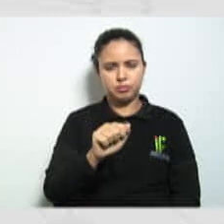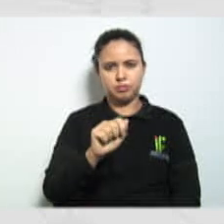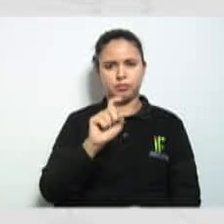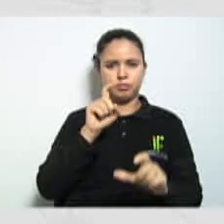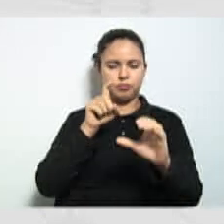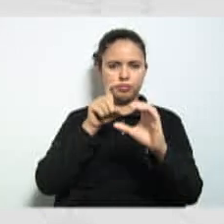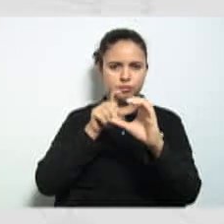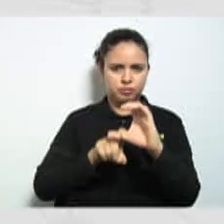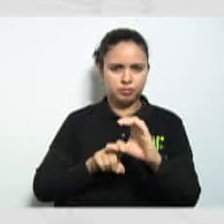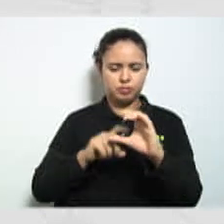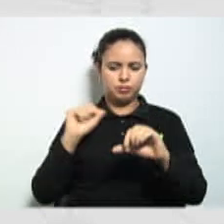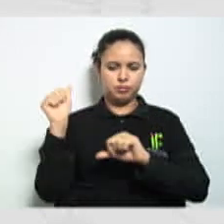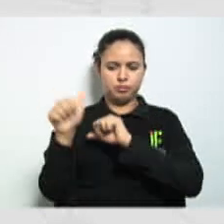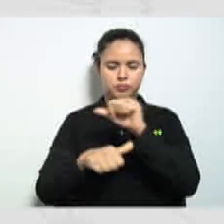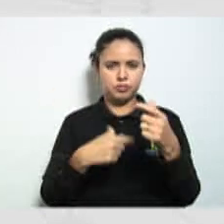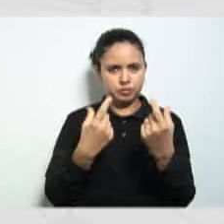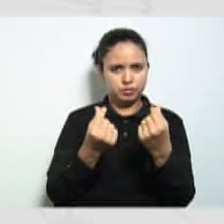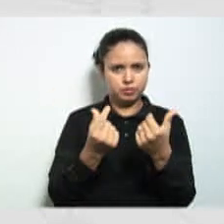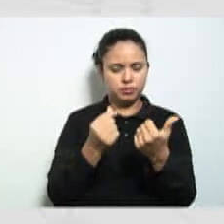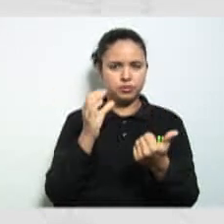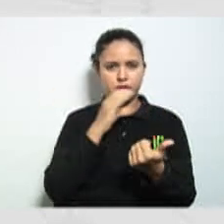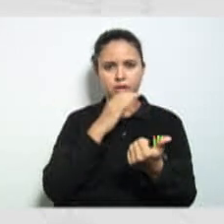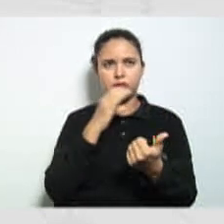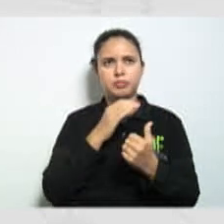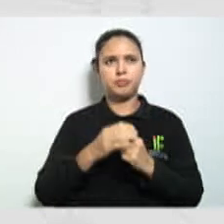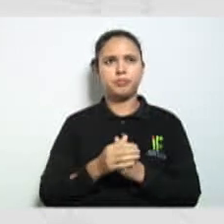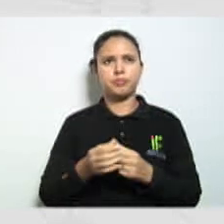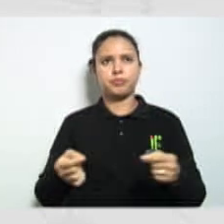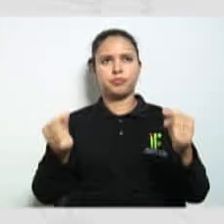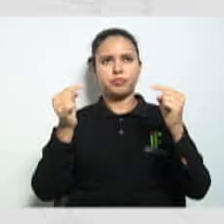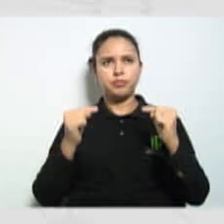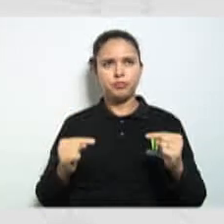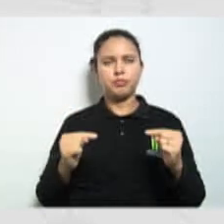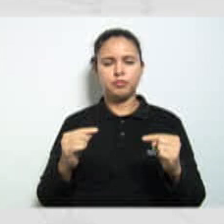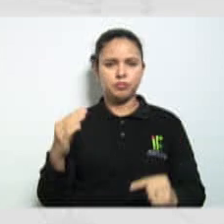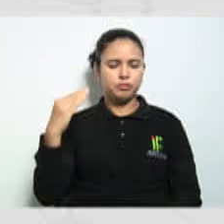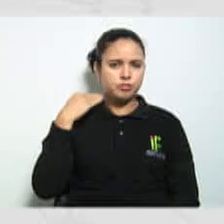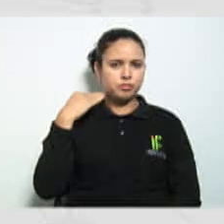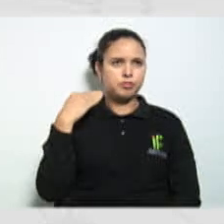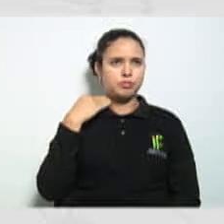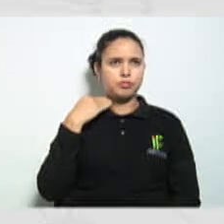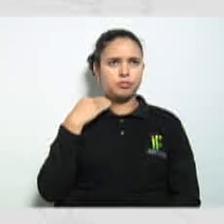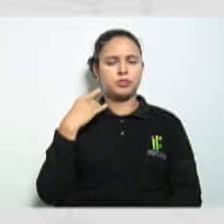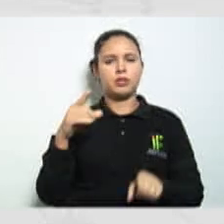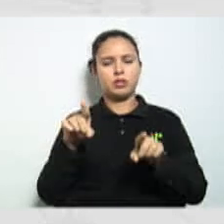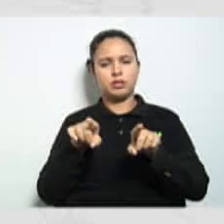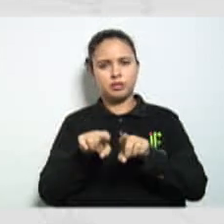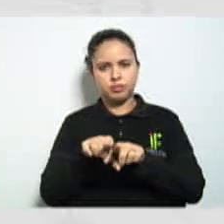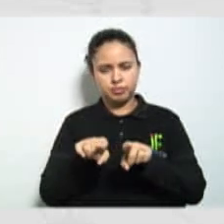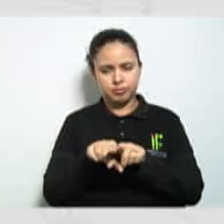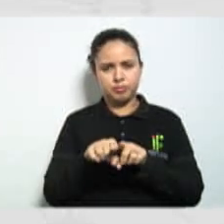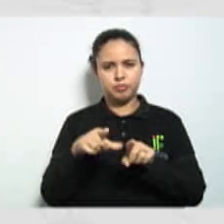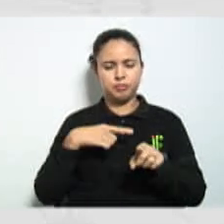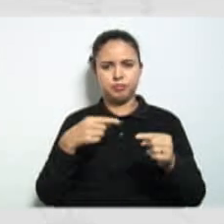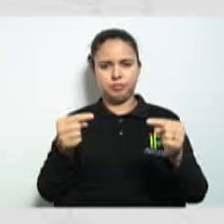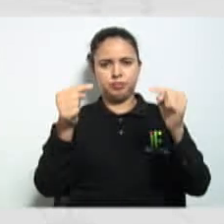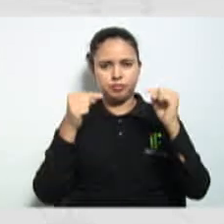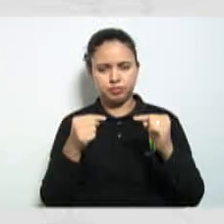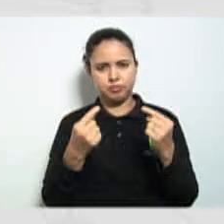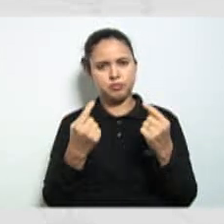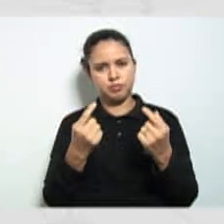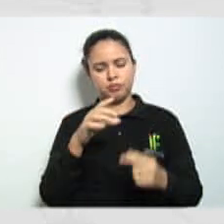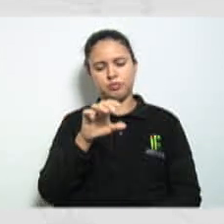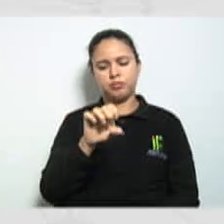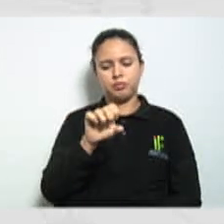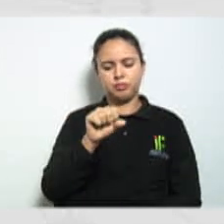rápido. Depois de caixa e bancos que eu tenho na cooperativa, eu tenho estoques. Se eu vender esse estoque,